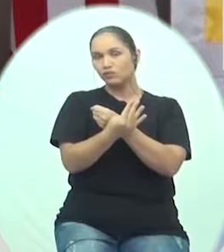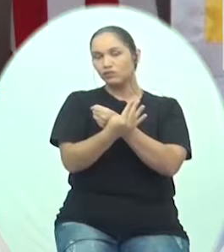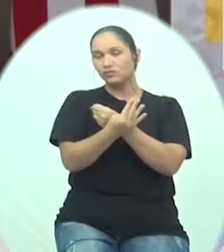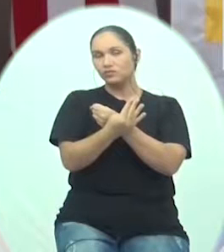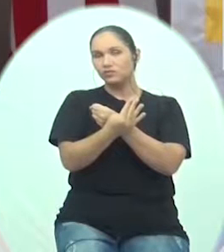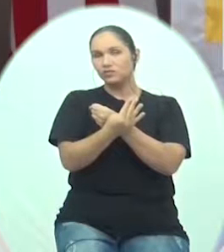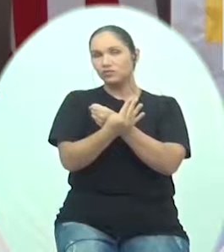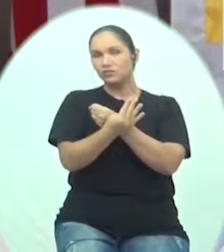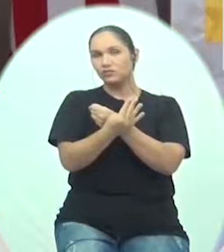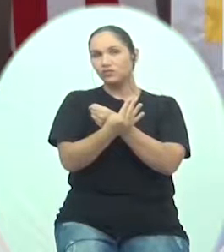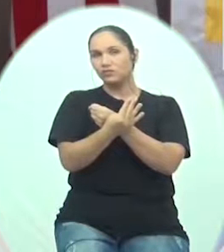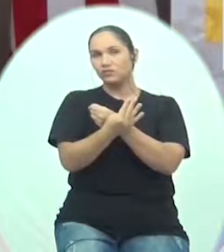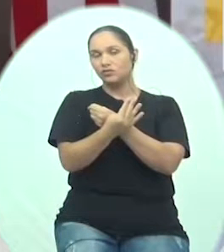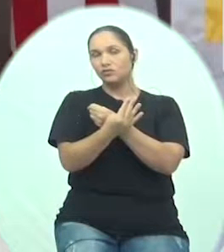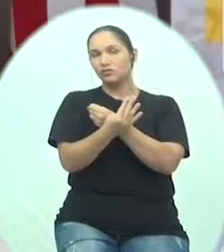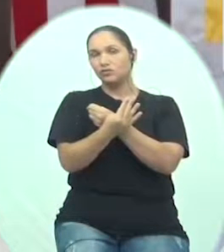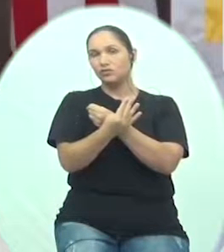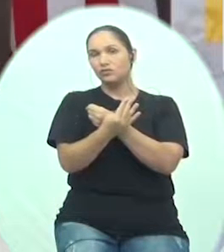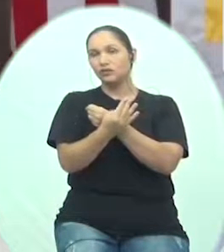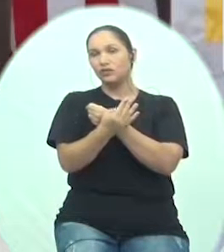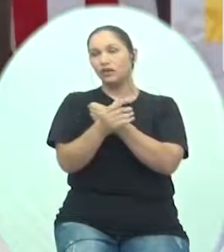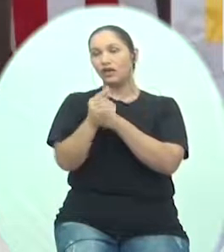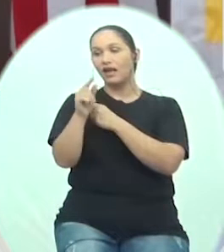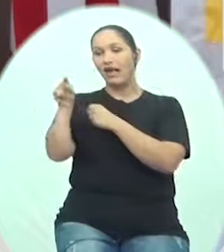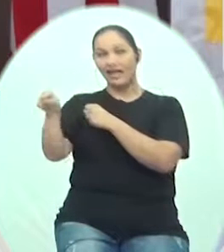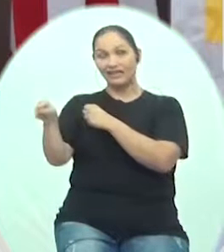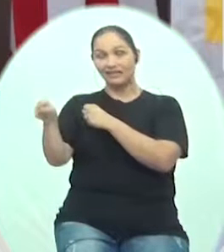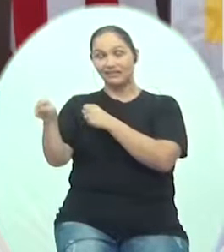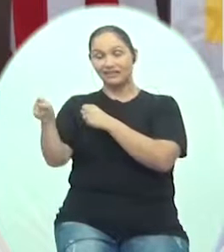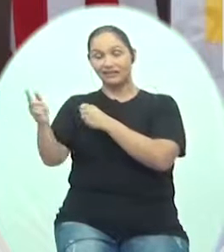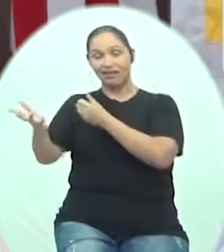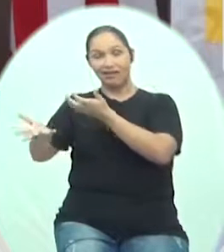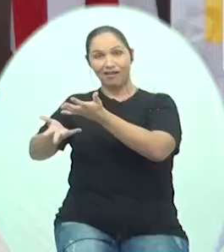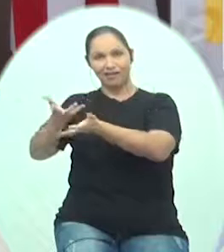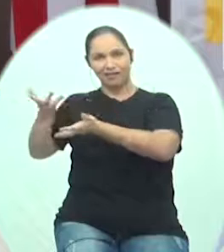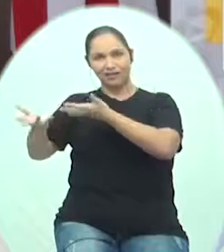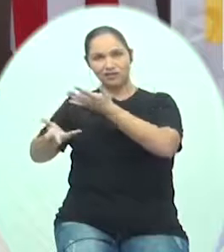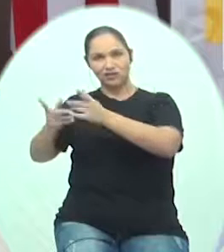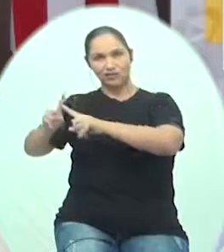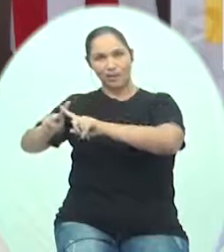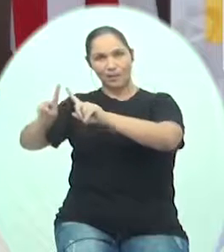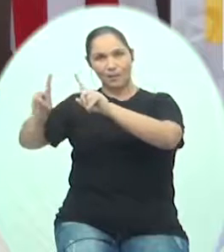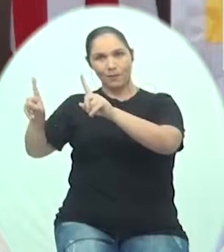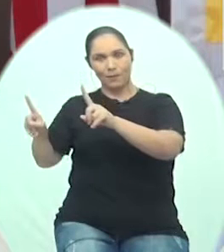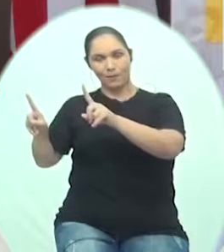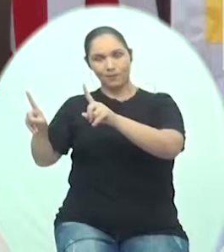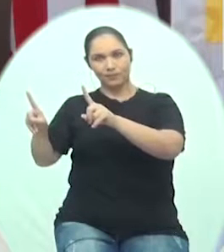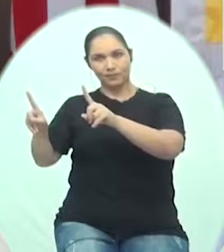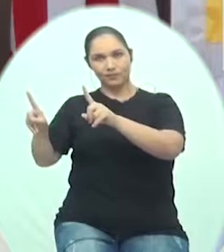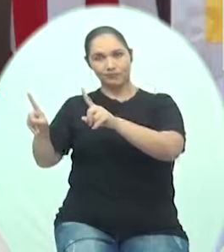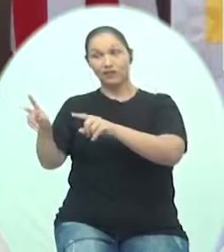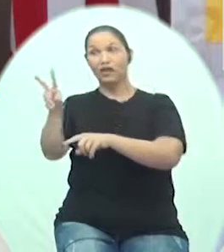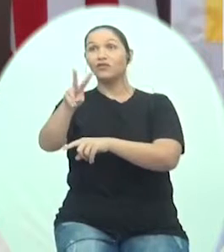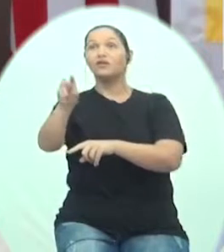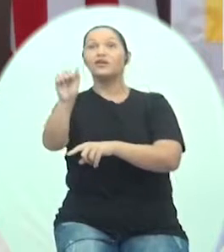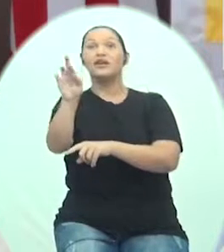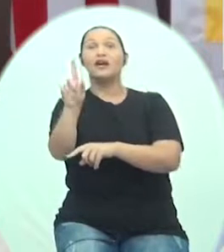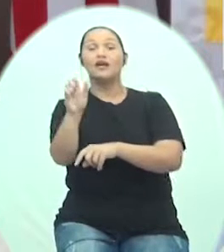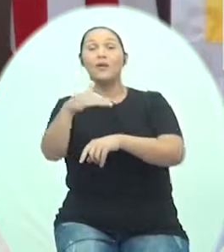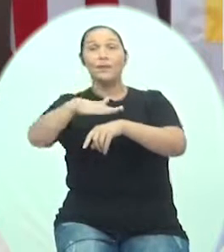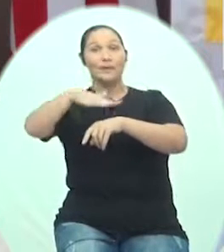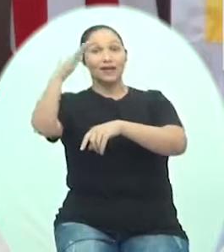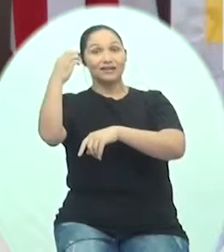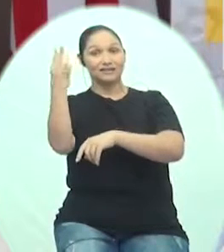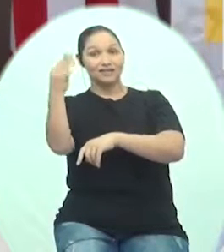pessoas no novo vai passar Vereador leu você dispõe de 3 minutos e meio da vereadora Geovana